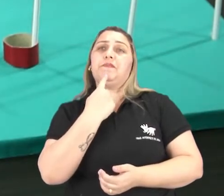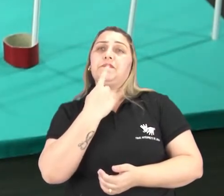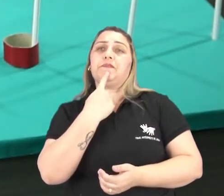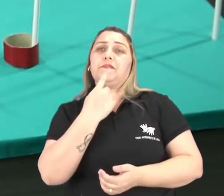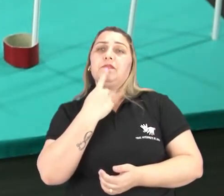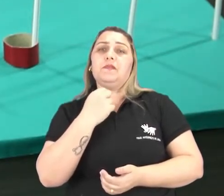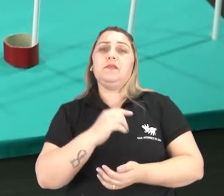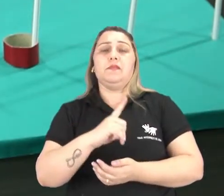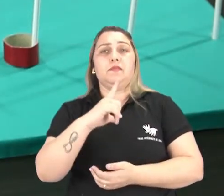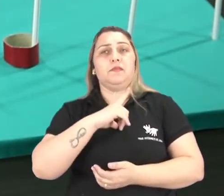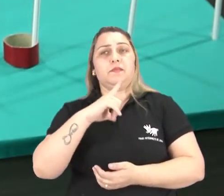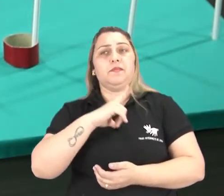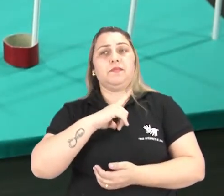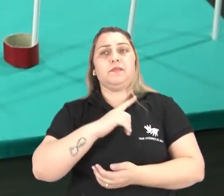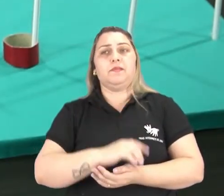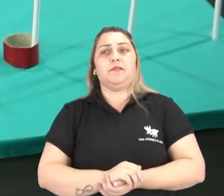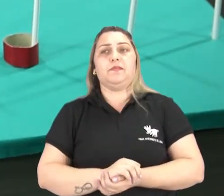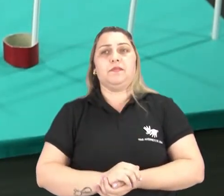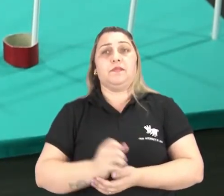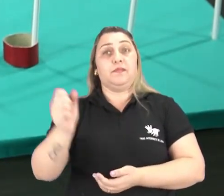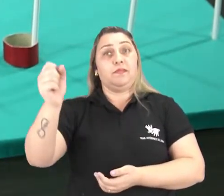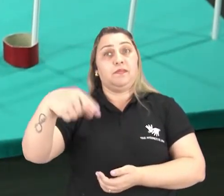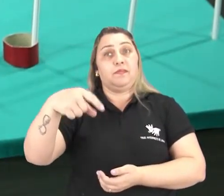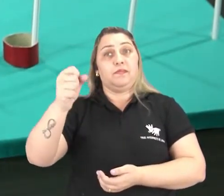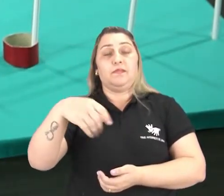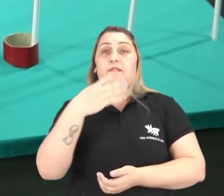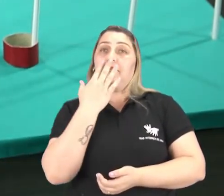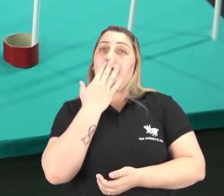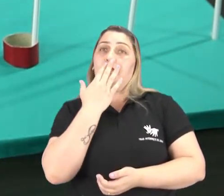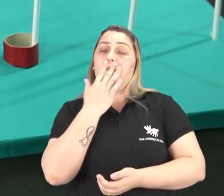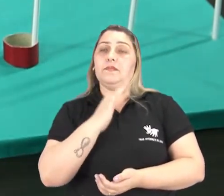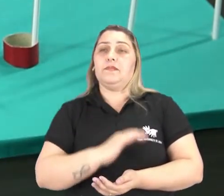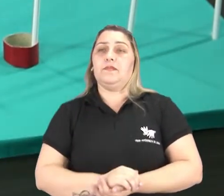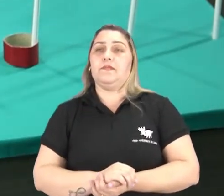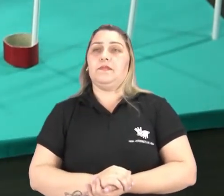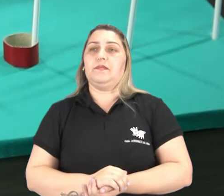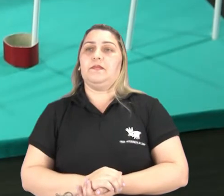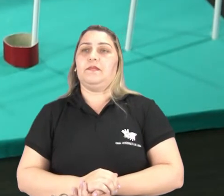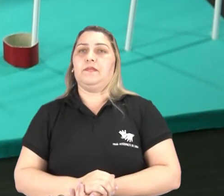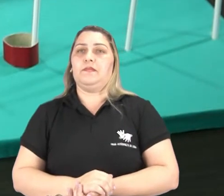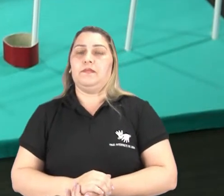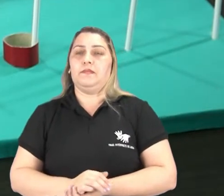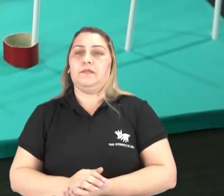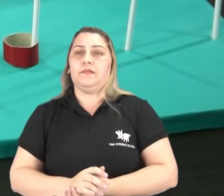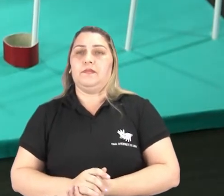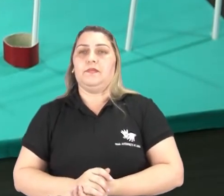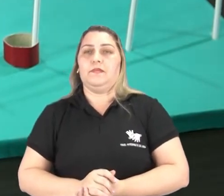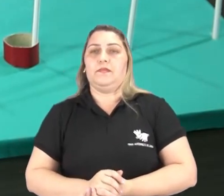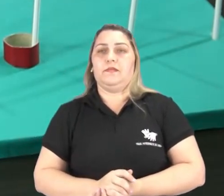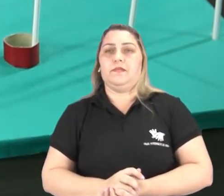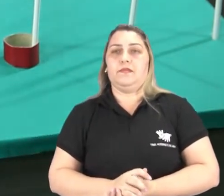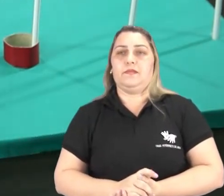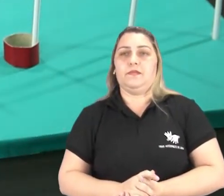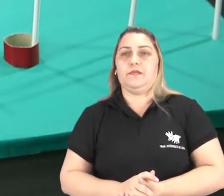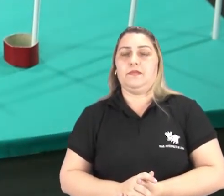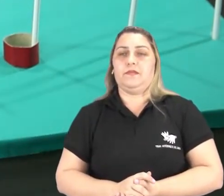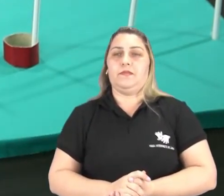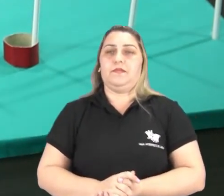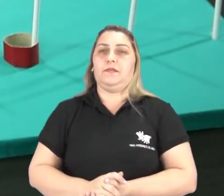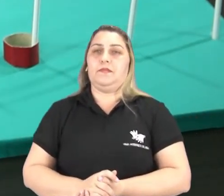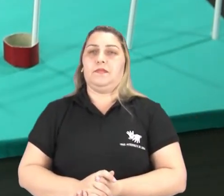depois do vermelho temos a cor azul muito bem